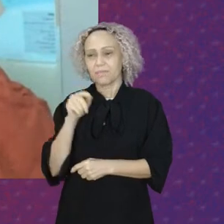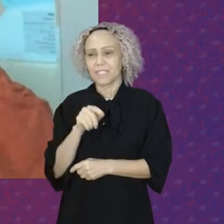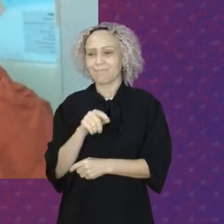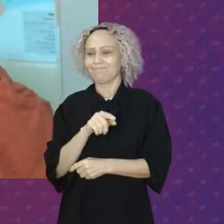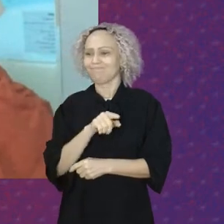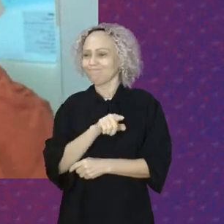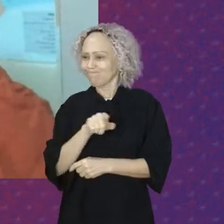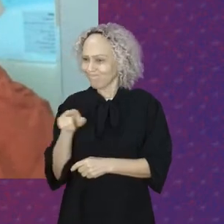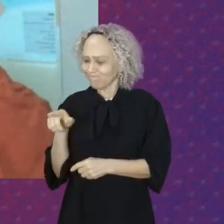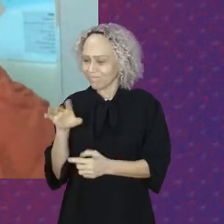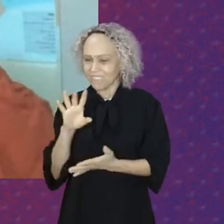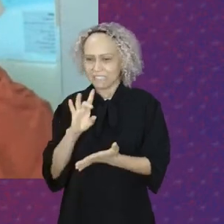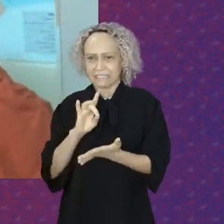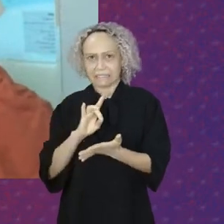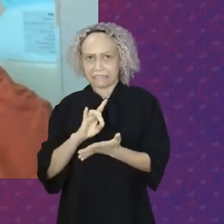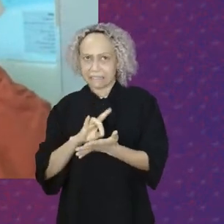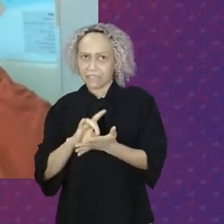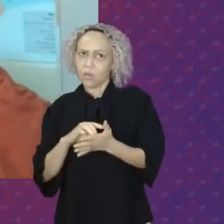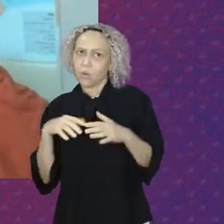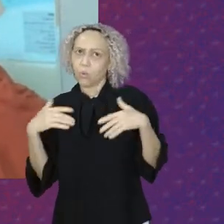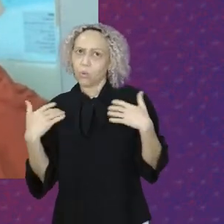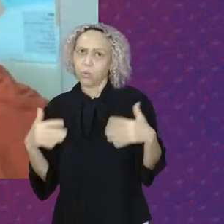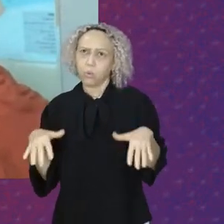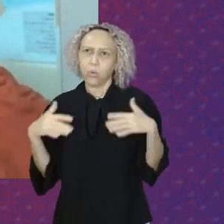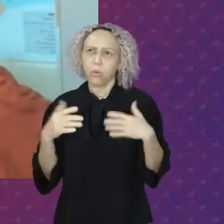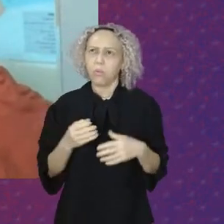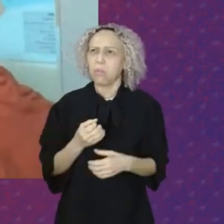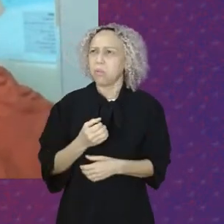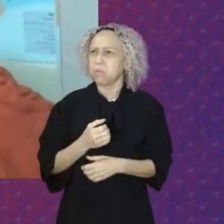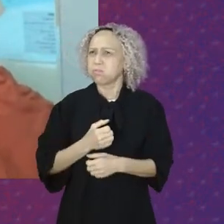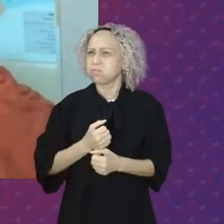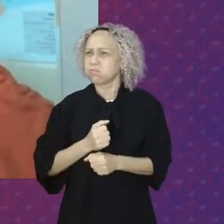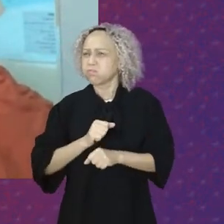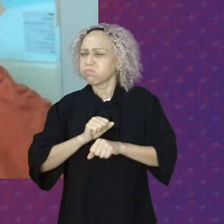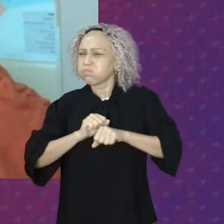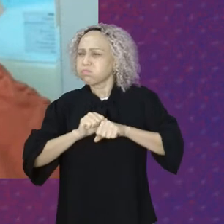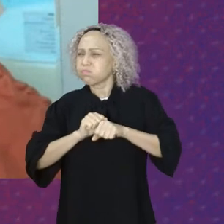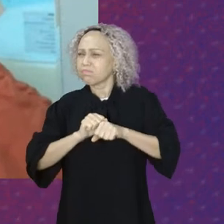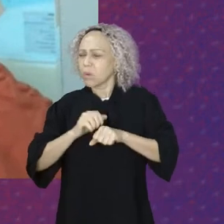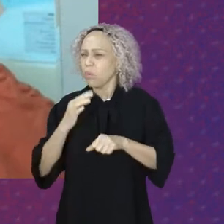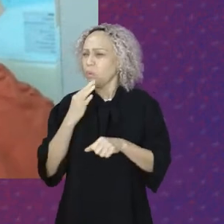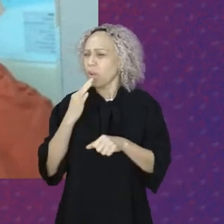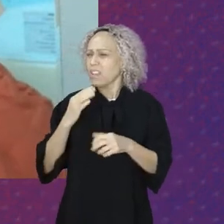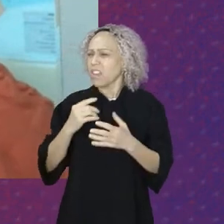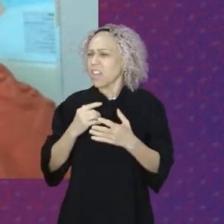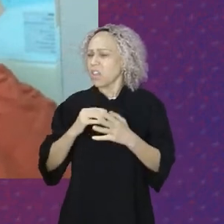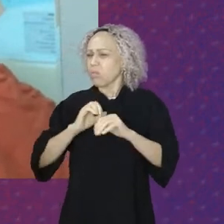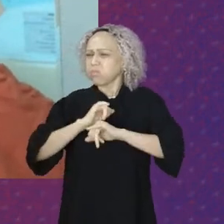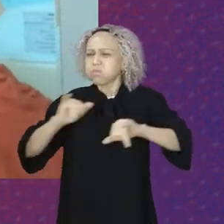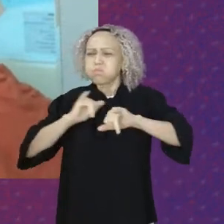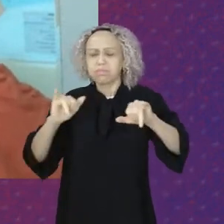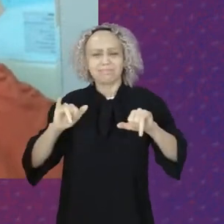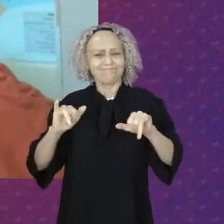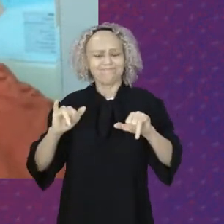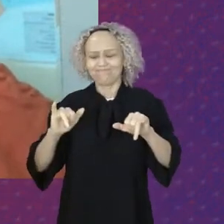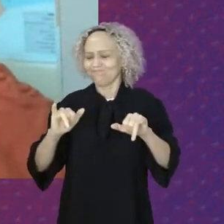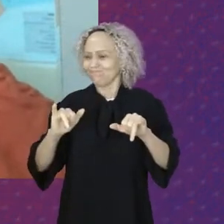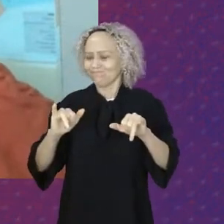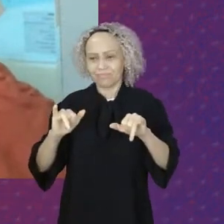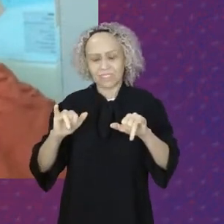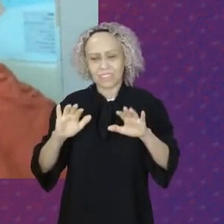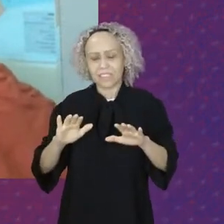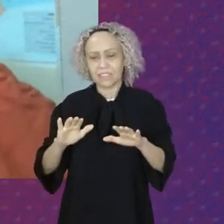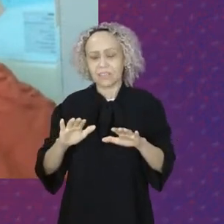tão falada, não é tão comum, embora a maioria das mulheres, ou quase todas, que escolhem ser mãe,